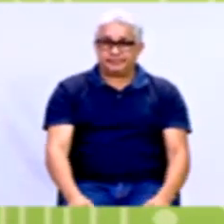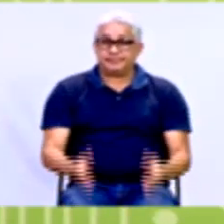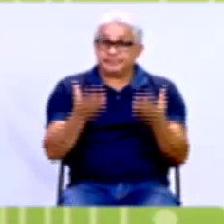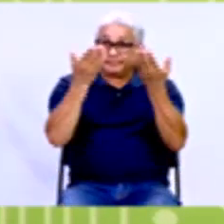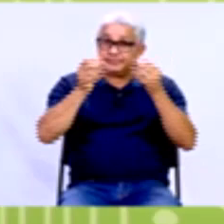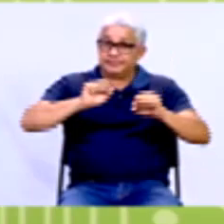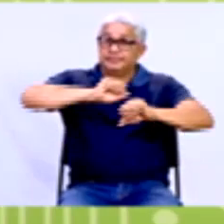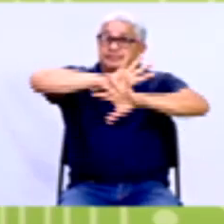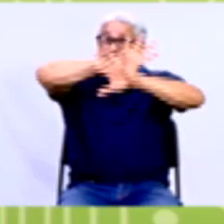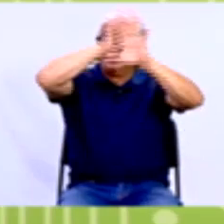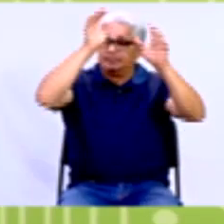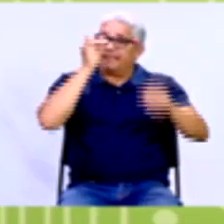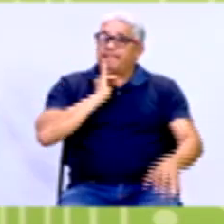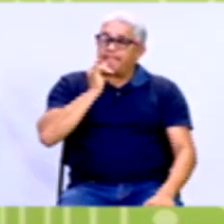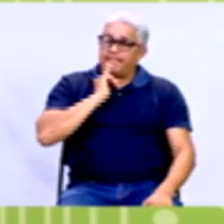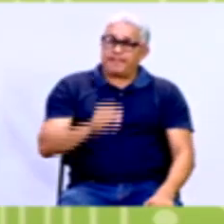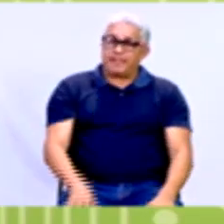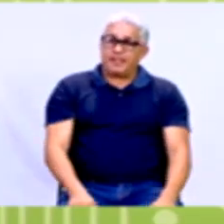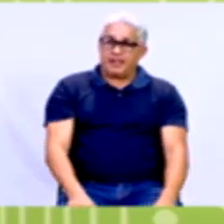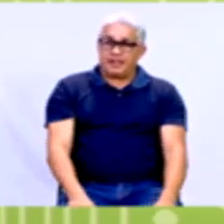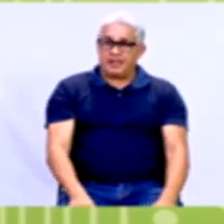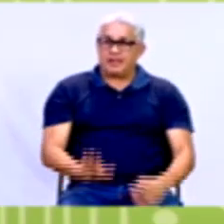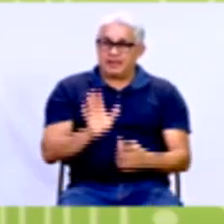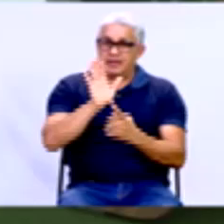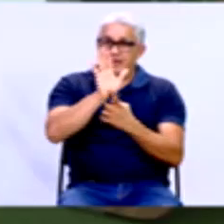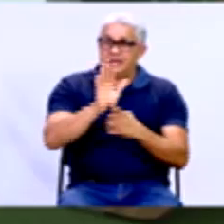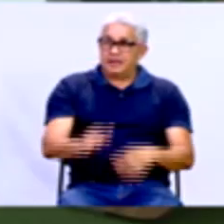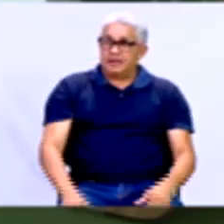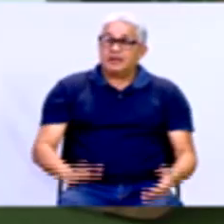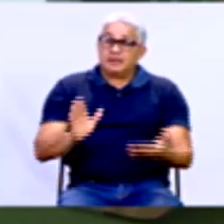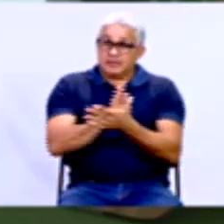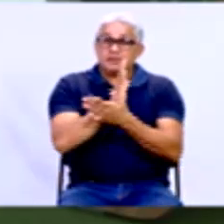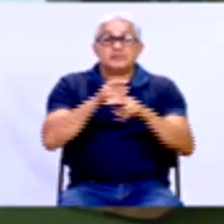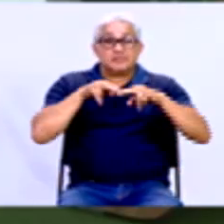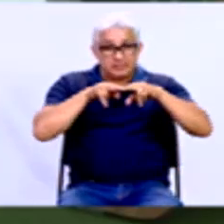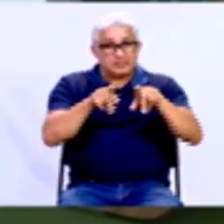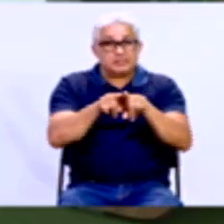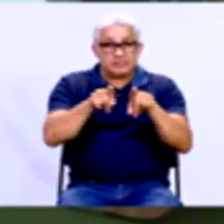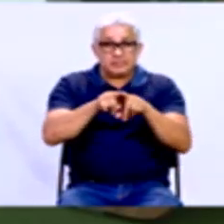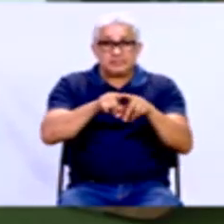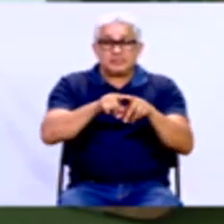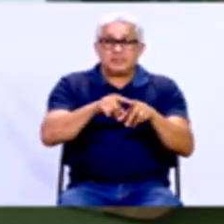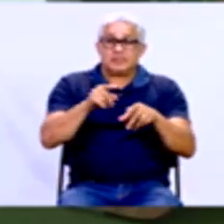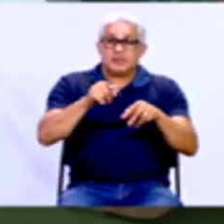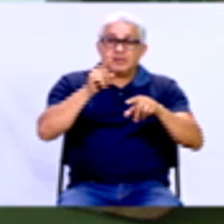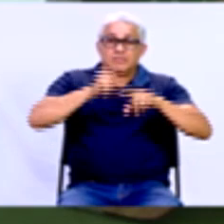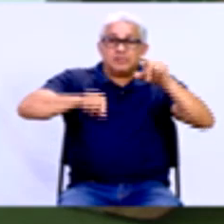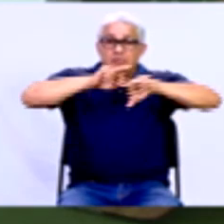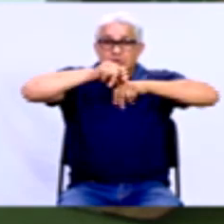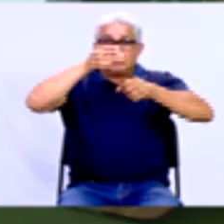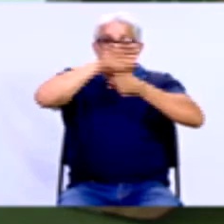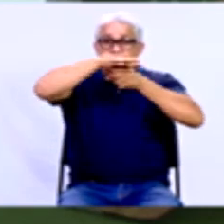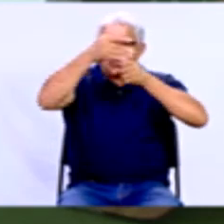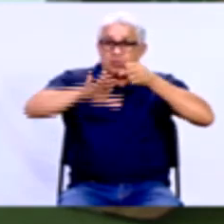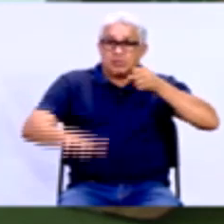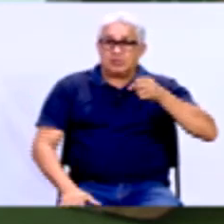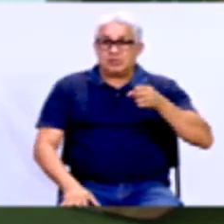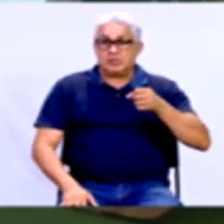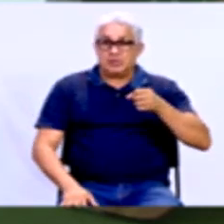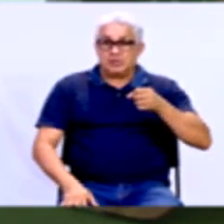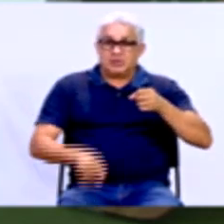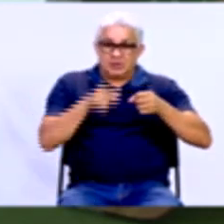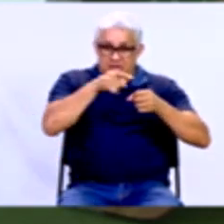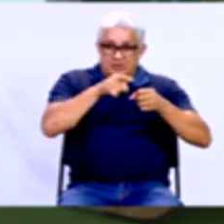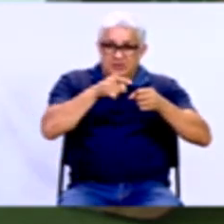bem claro aqui o exemplo que a gente tinha dado, né? Alguns supermercados fazem isso, baixam o preço de um produto, atrai porque um produto atrai o